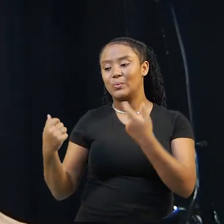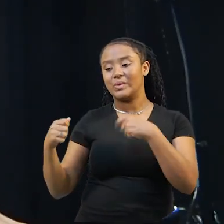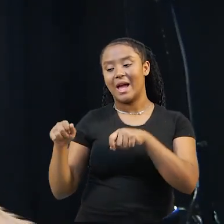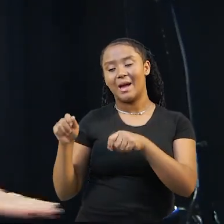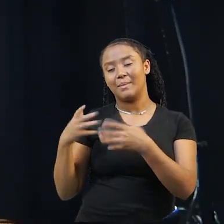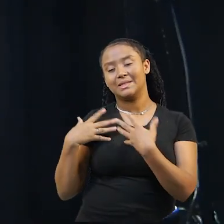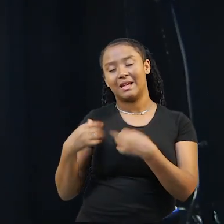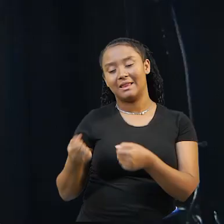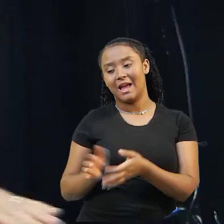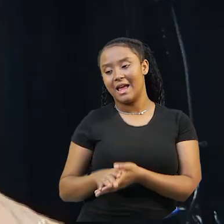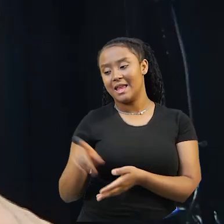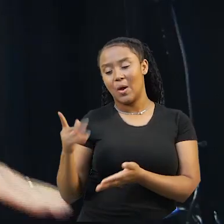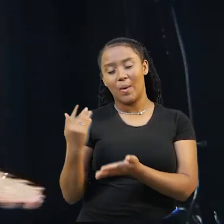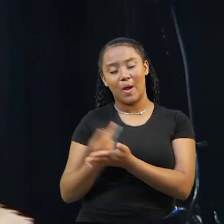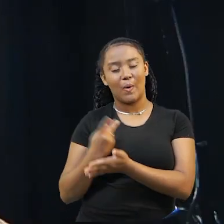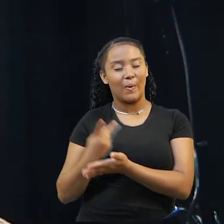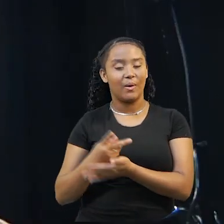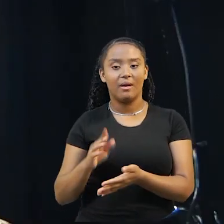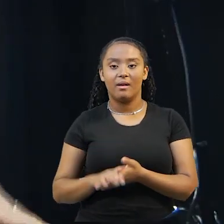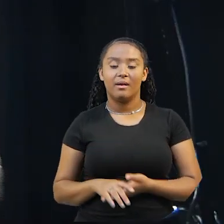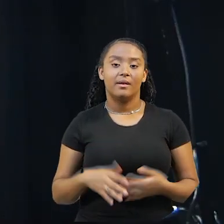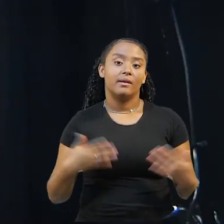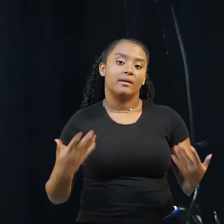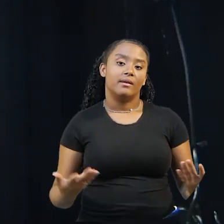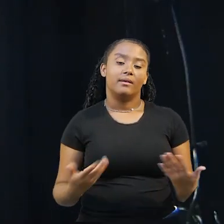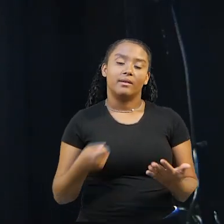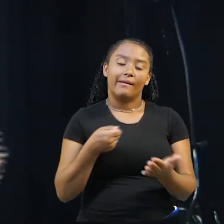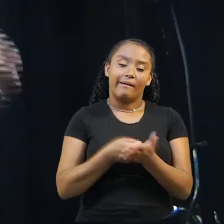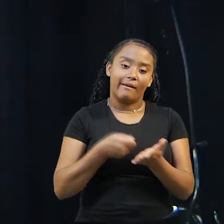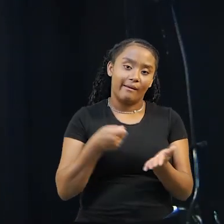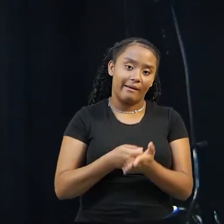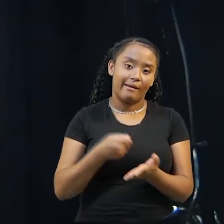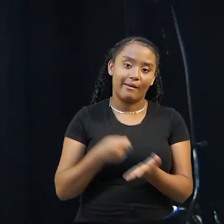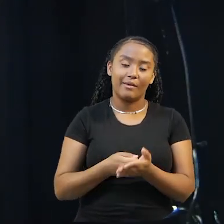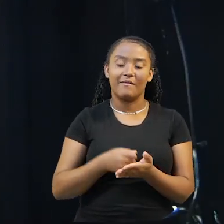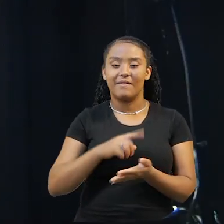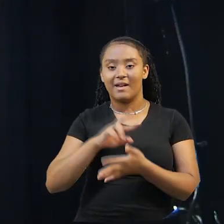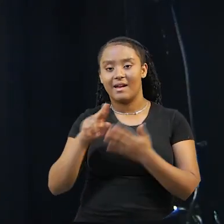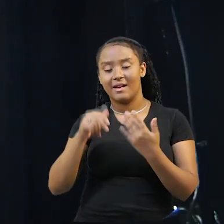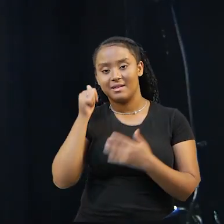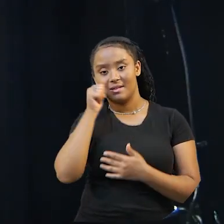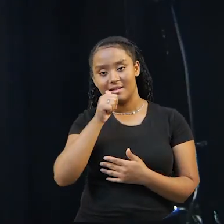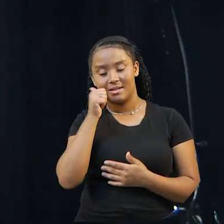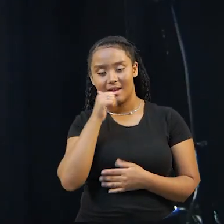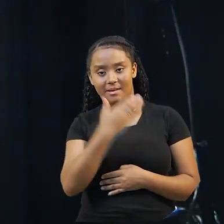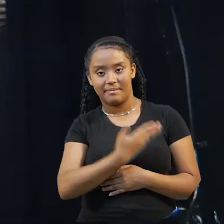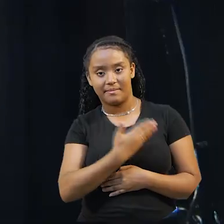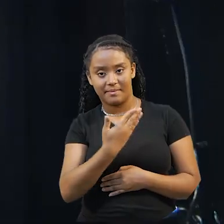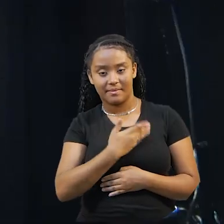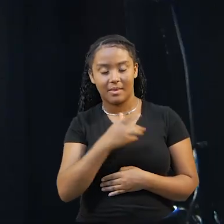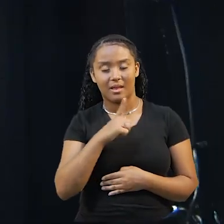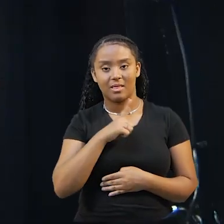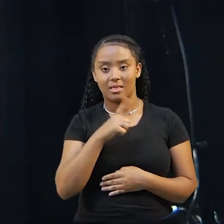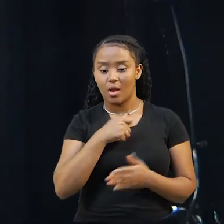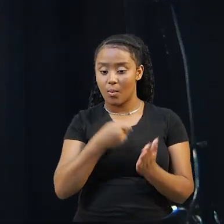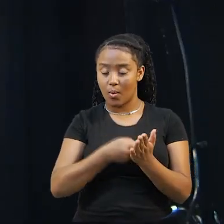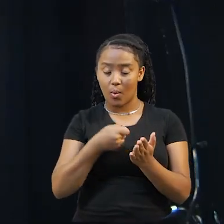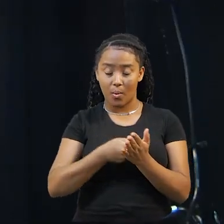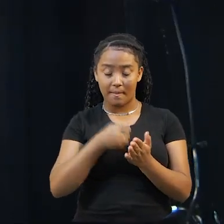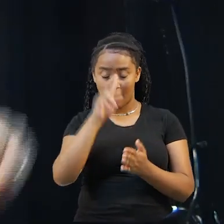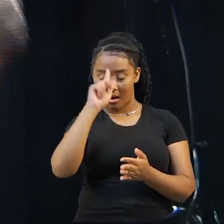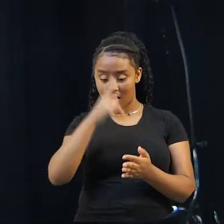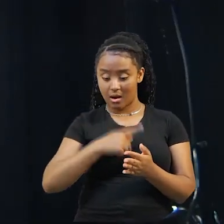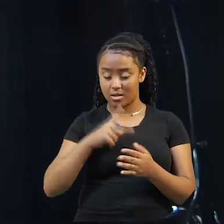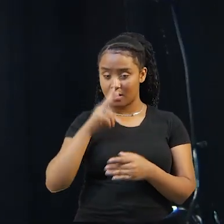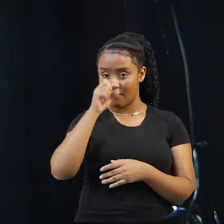sinto é esse, é o peso da cobrança que eu tenho e que eu já ouvi de muitas amigas mulheres, que a gente tem uma